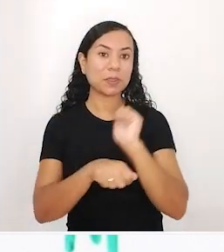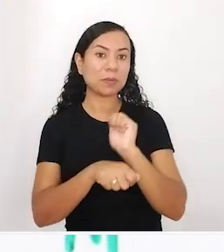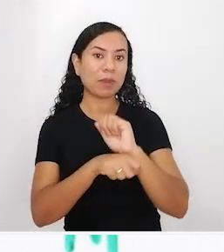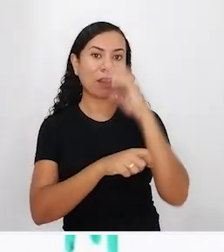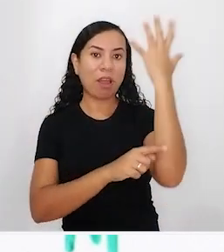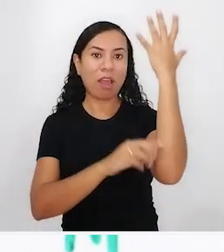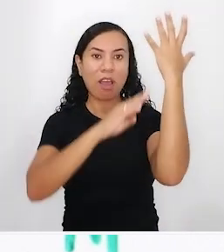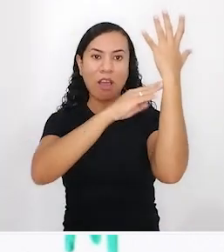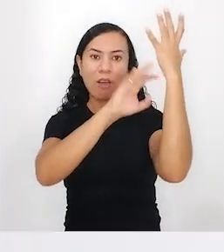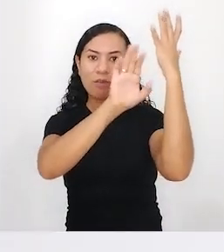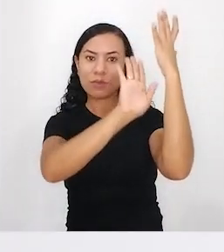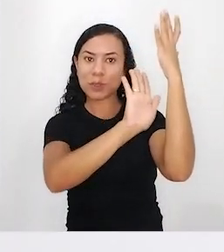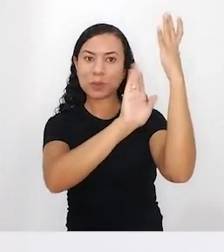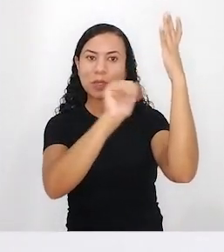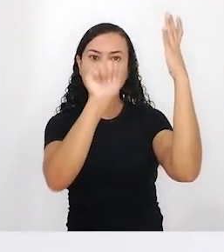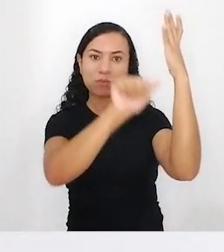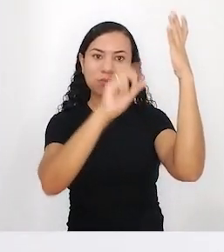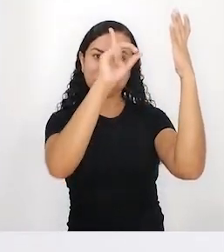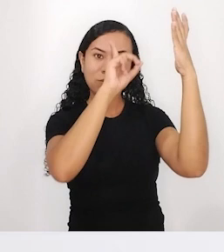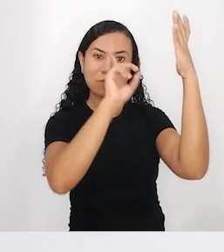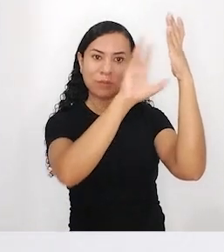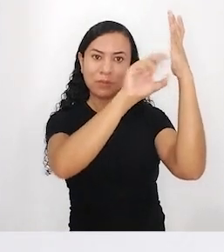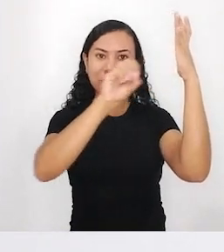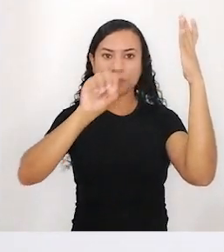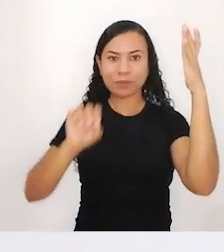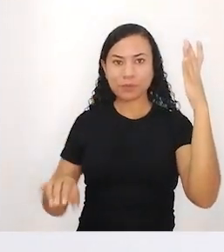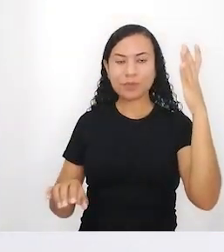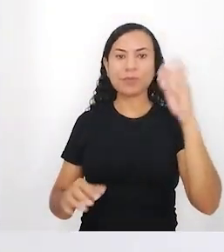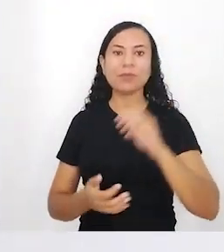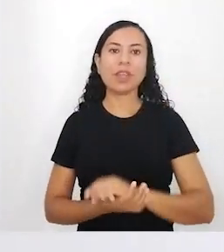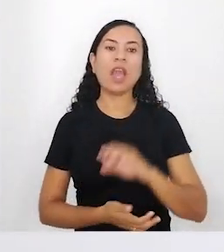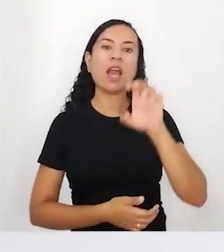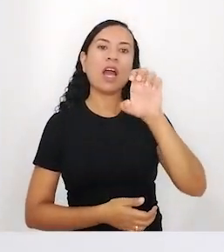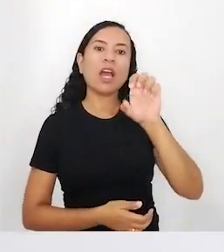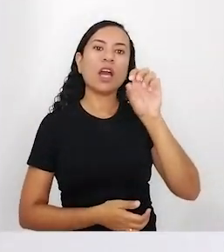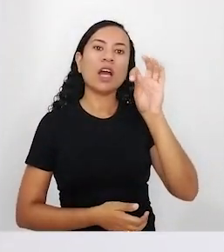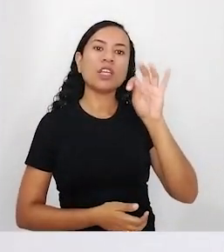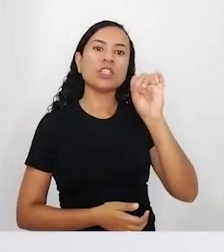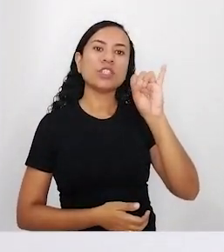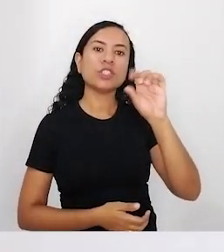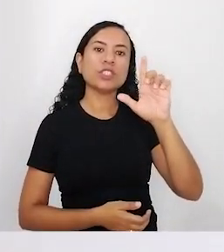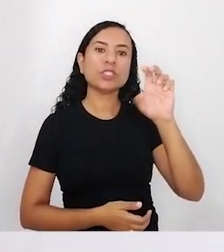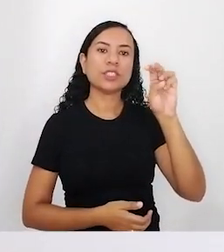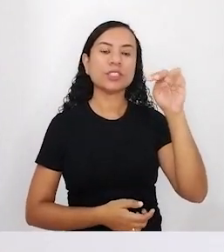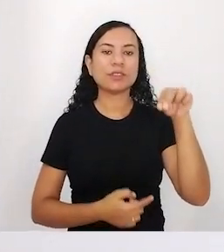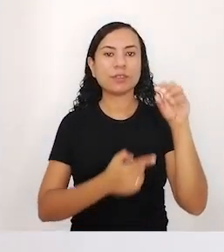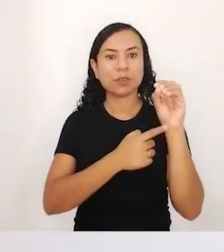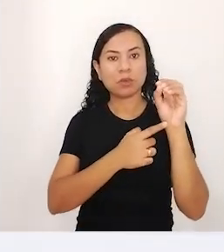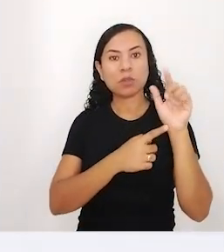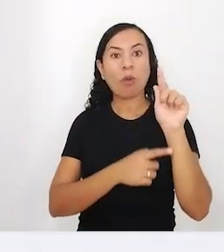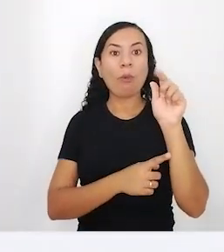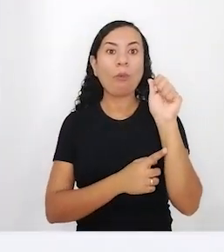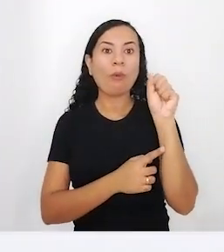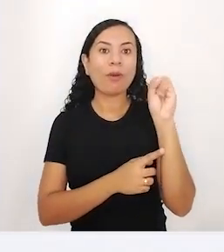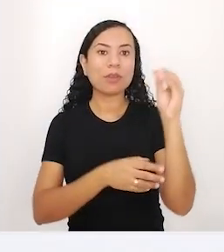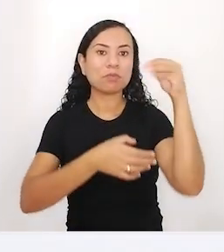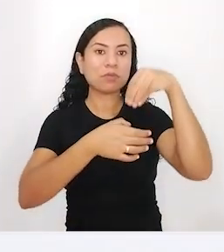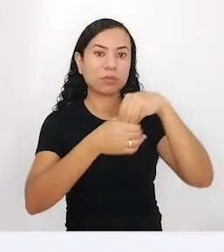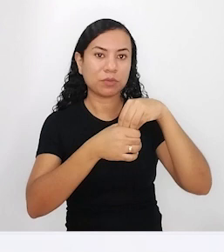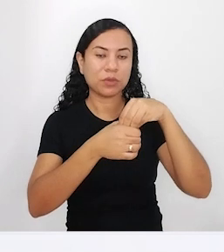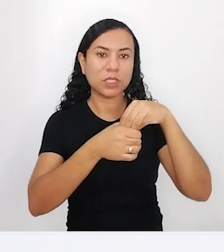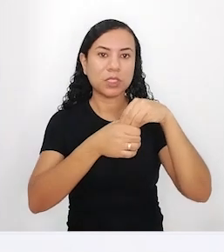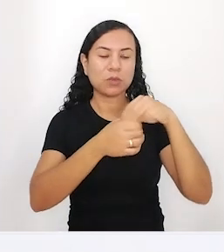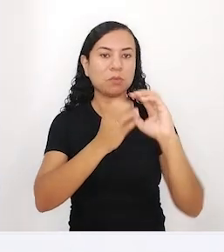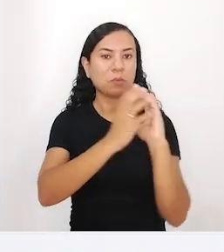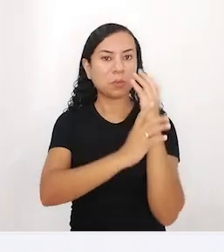colhidos já maduros. O etileno é um gás composto por carbonos e hidrogênios e ocorre naturalmente nas plantas. As